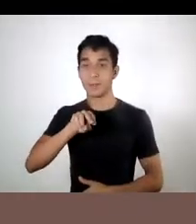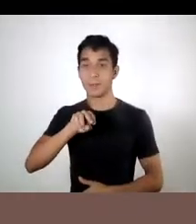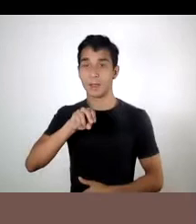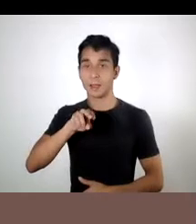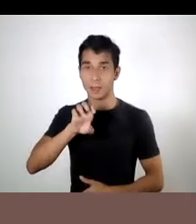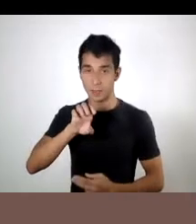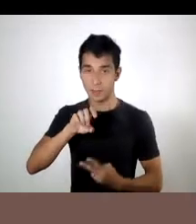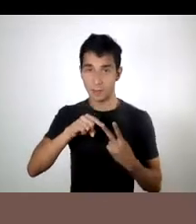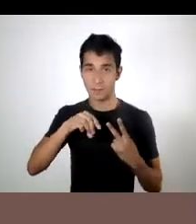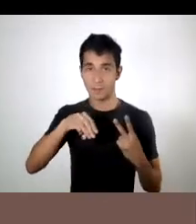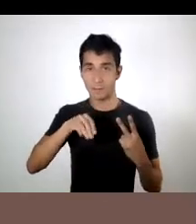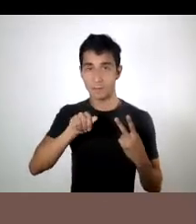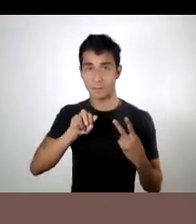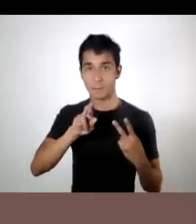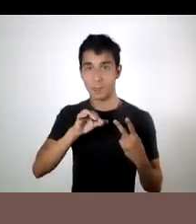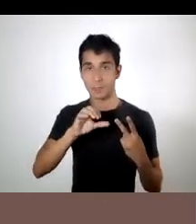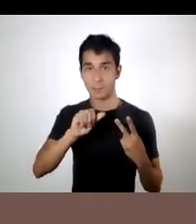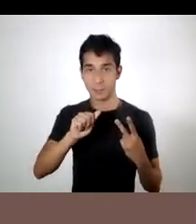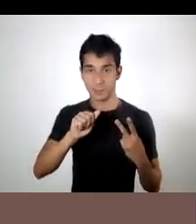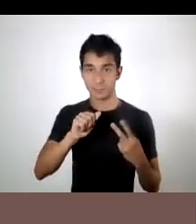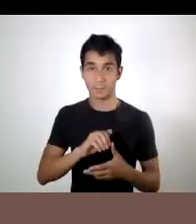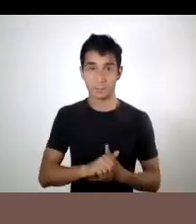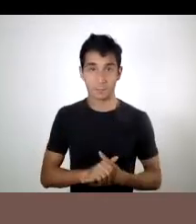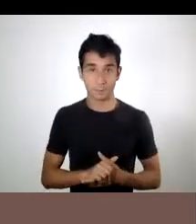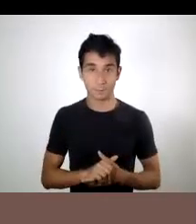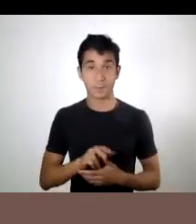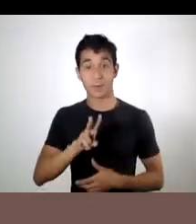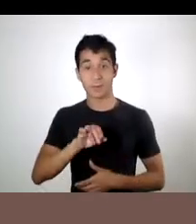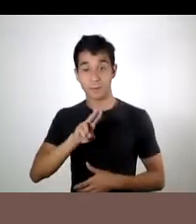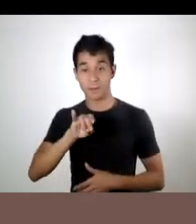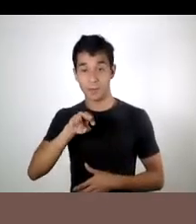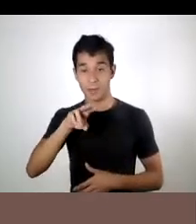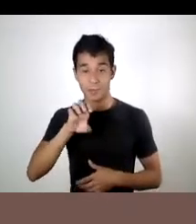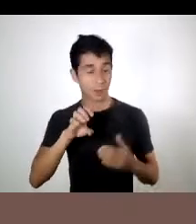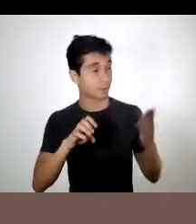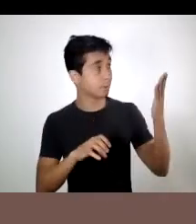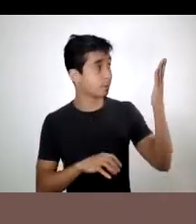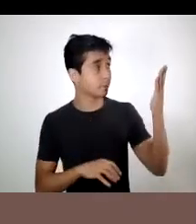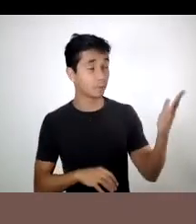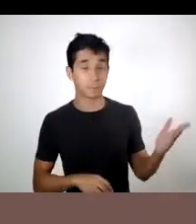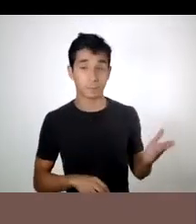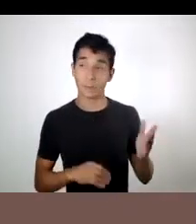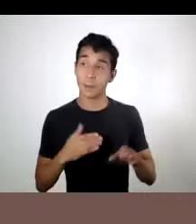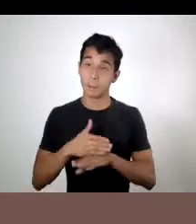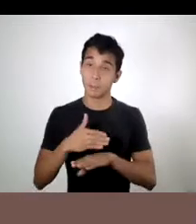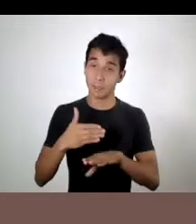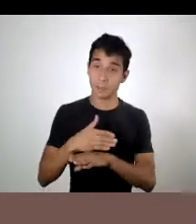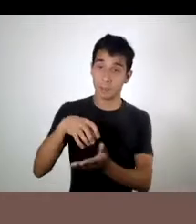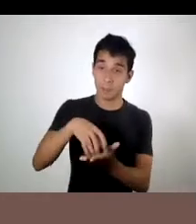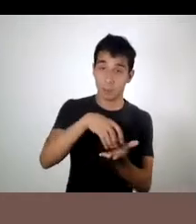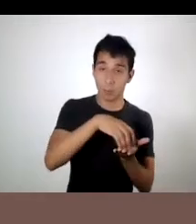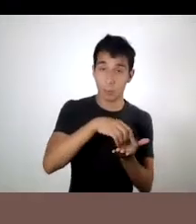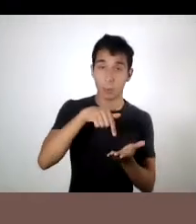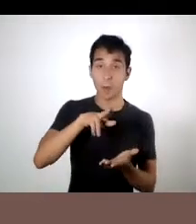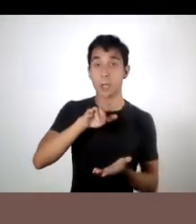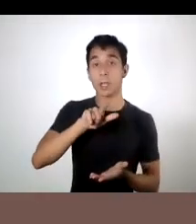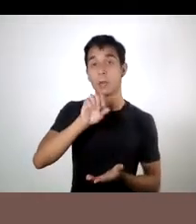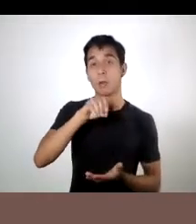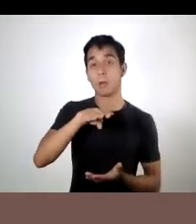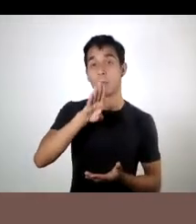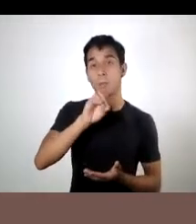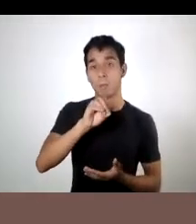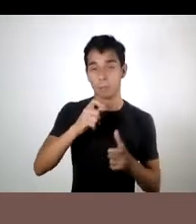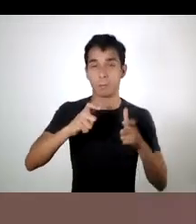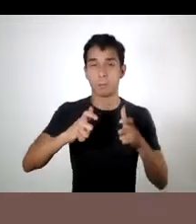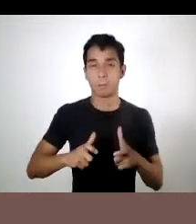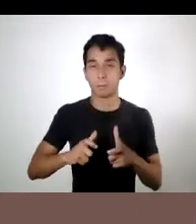delas. Viviane Marinho Luiz é membro da Associação Quilombo de Ivaporunduva,